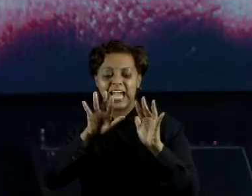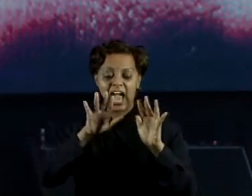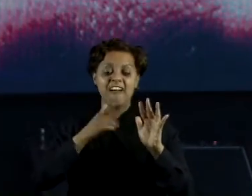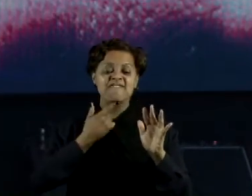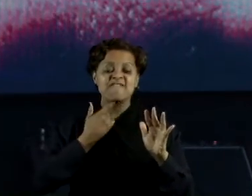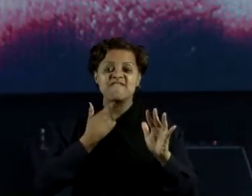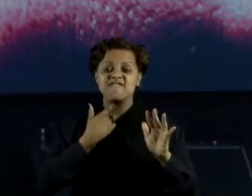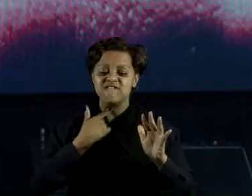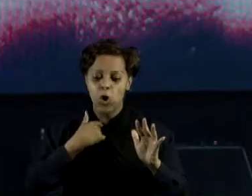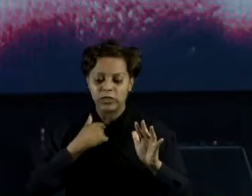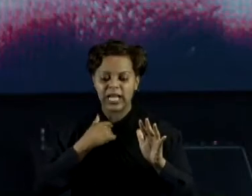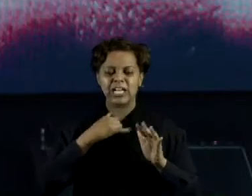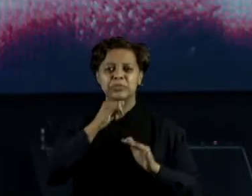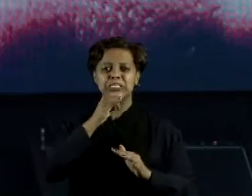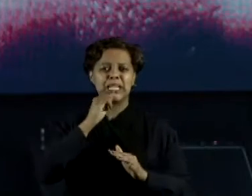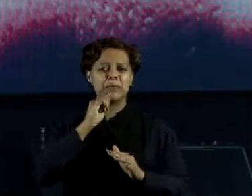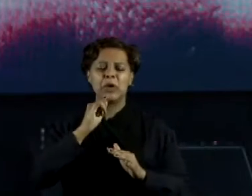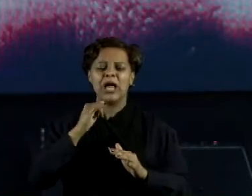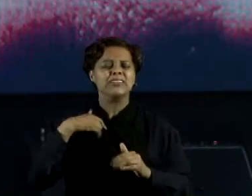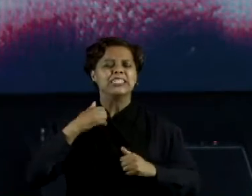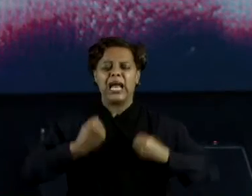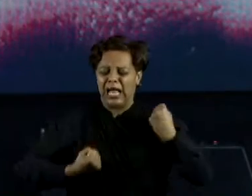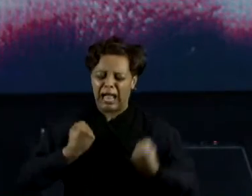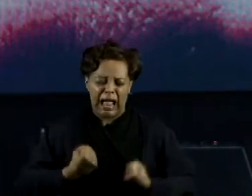parar, porque dizem que dói tudo.